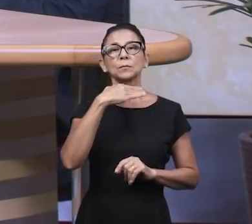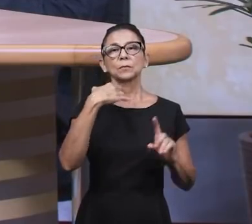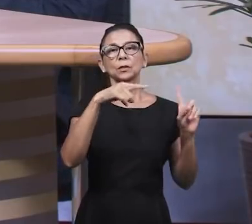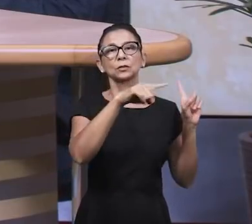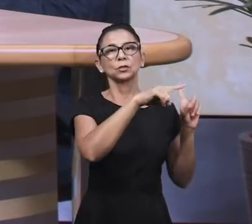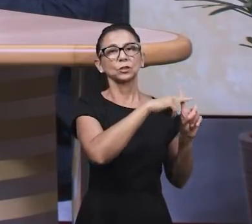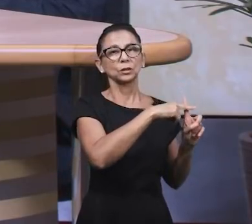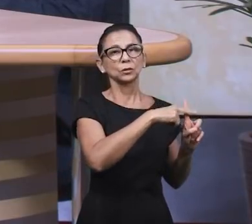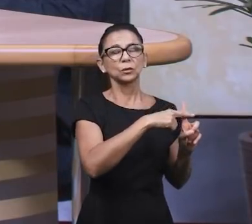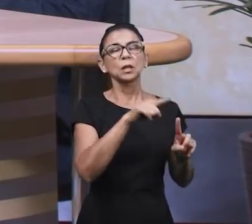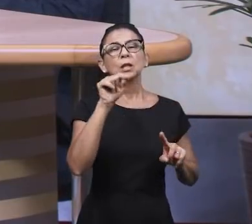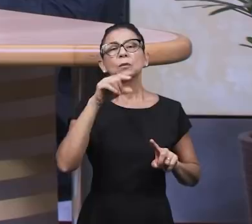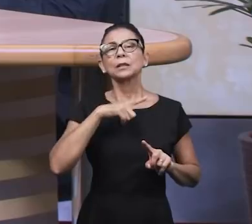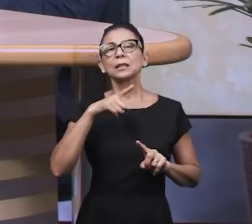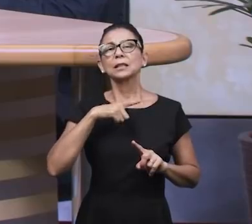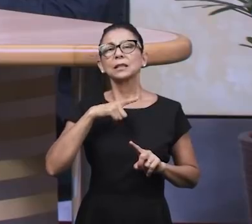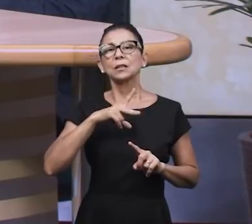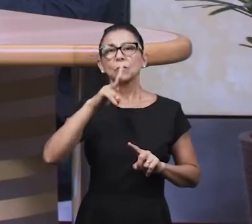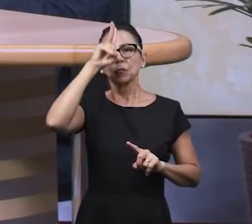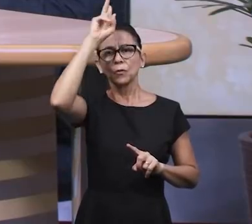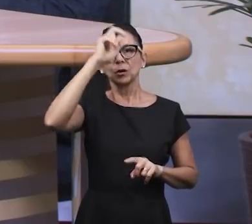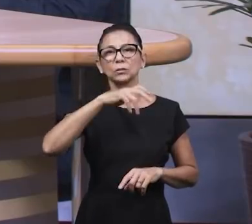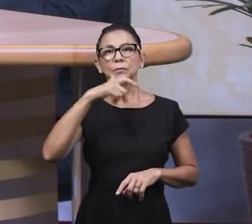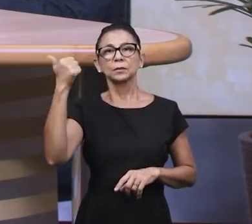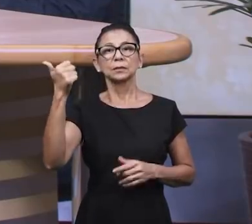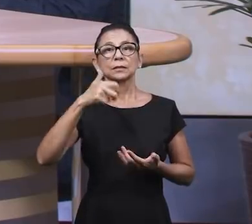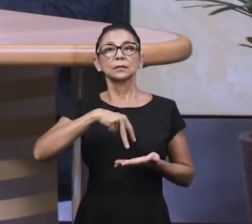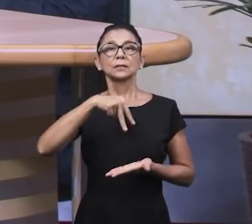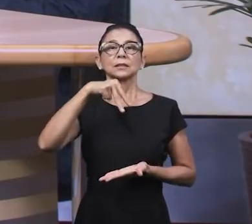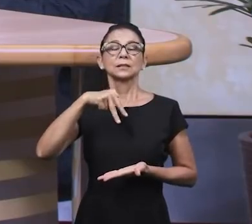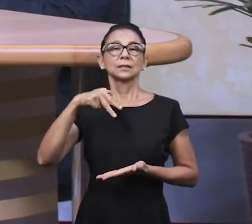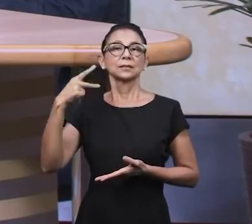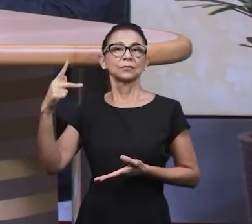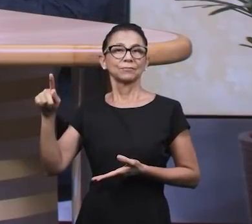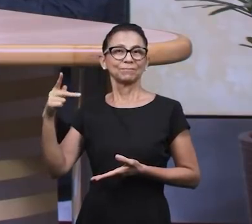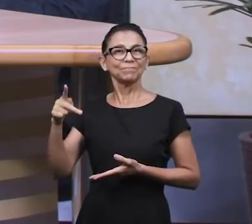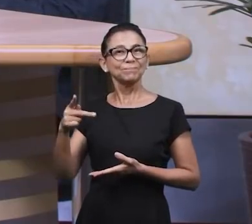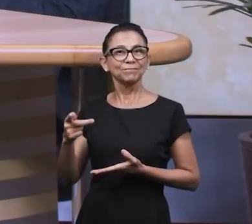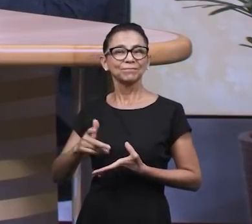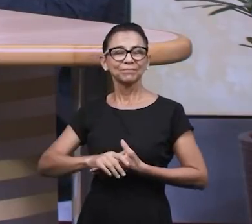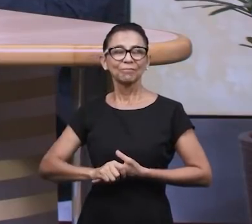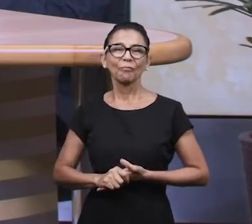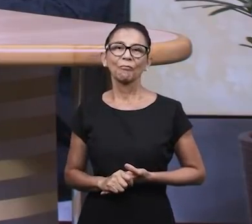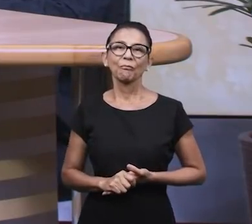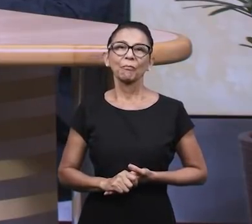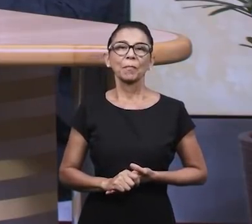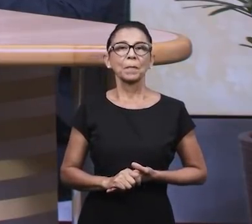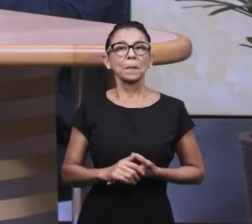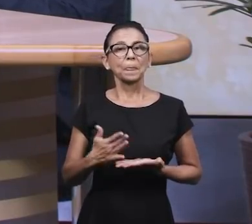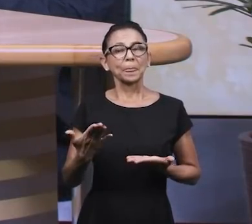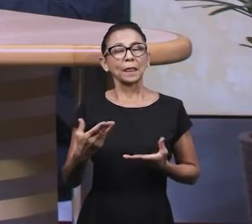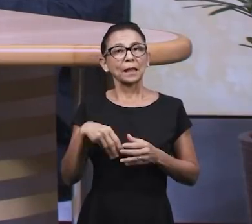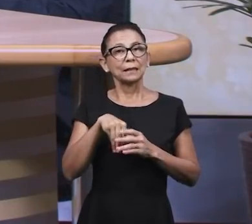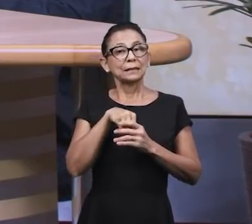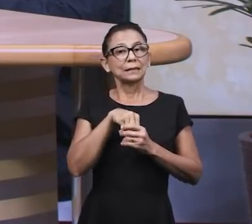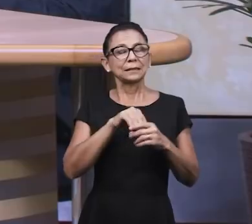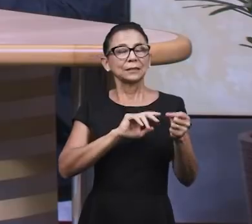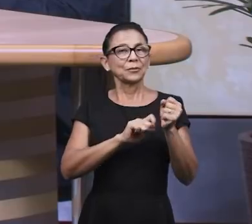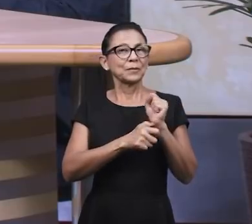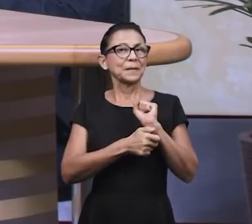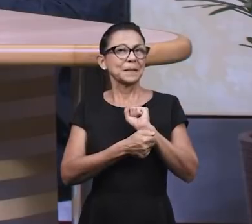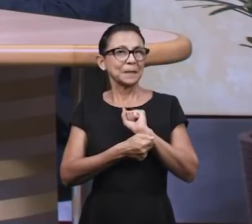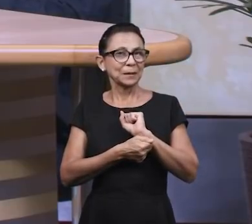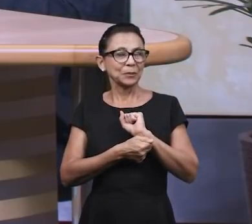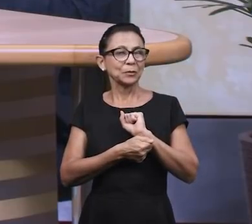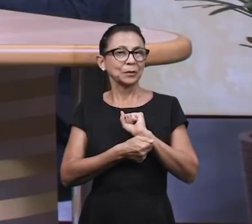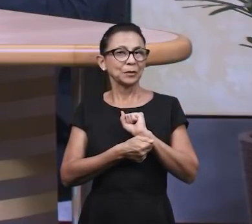e que coisa há mais forte do que a ressurreição dele? Nisso estava exatamente o segredo